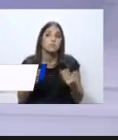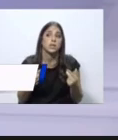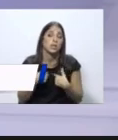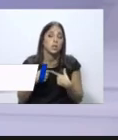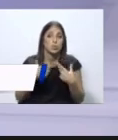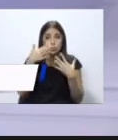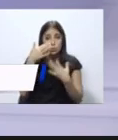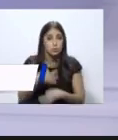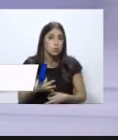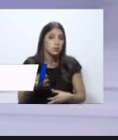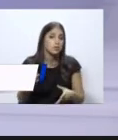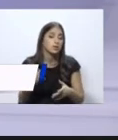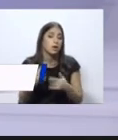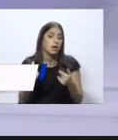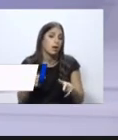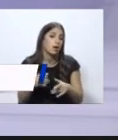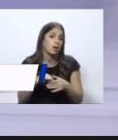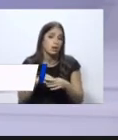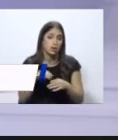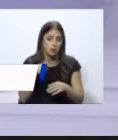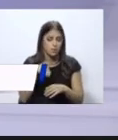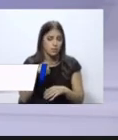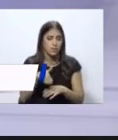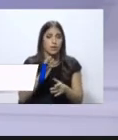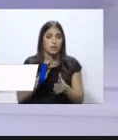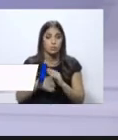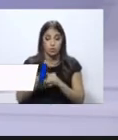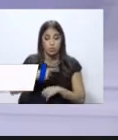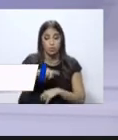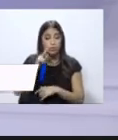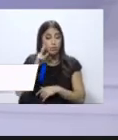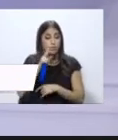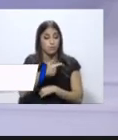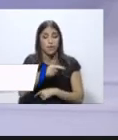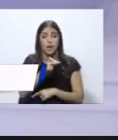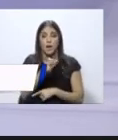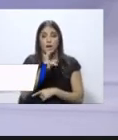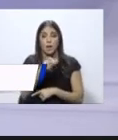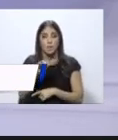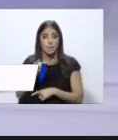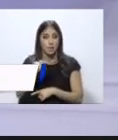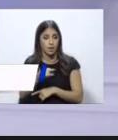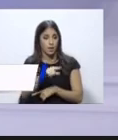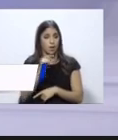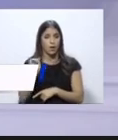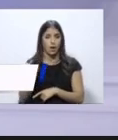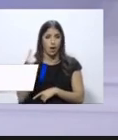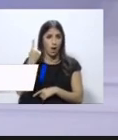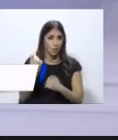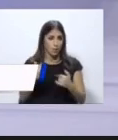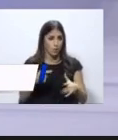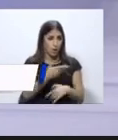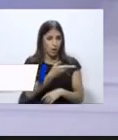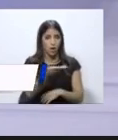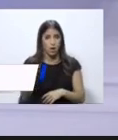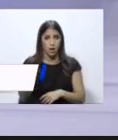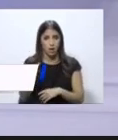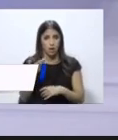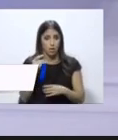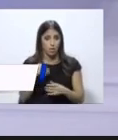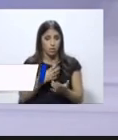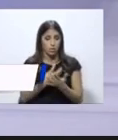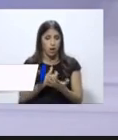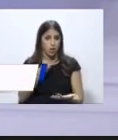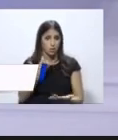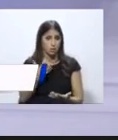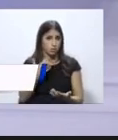certeza que é isso que acontecerá. Vimos o Taremi já esta época a atuar muito rapidamente, deu logo sinais de ser... muito importante no